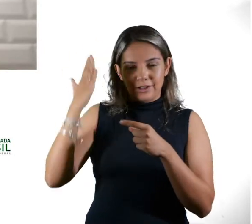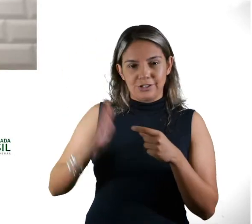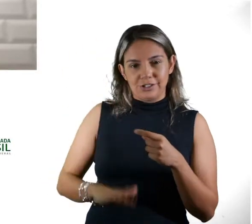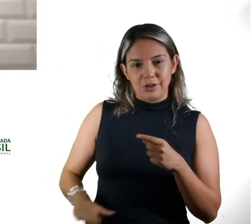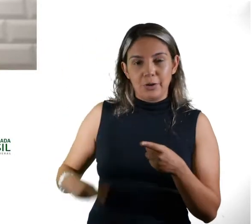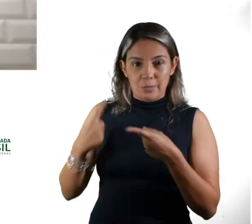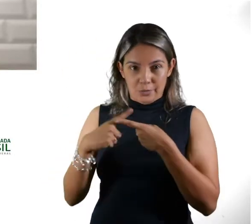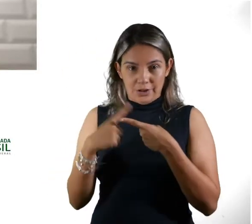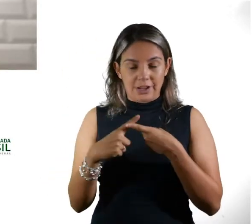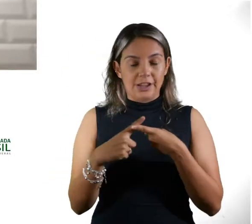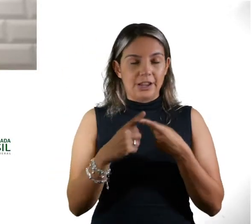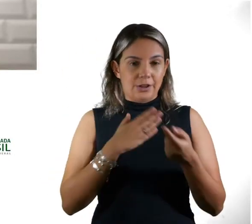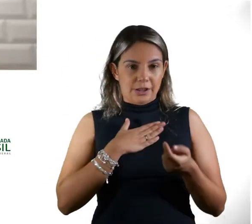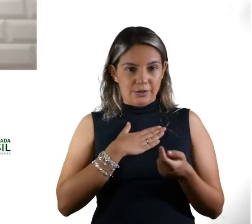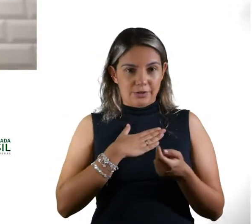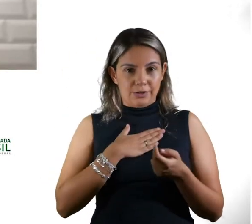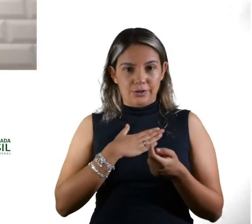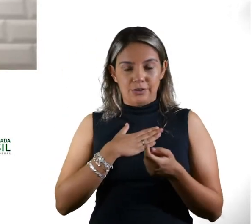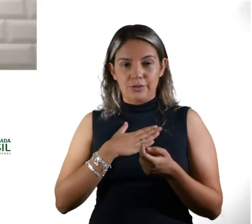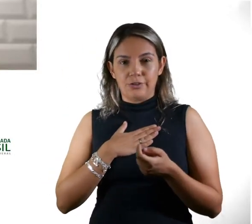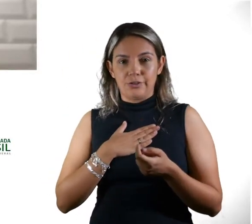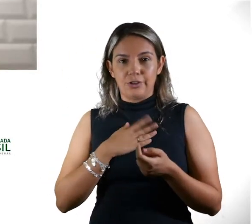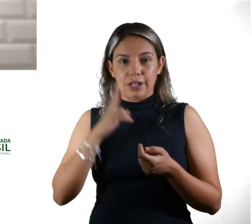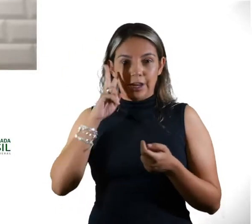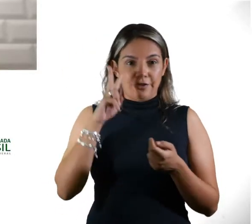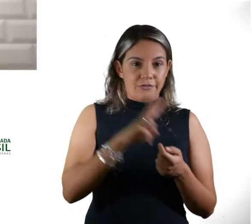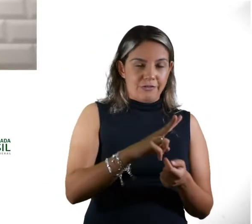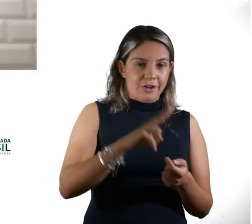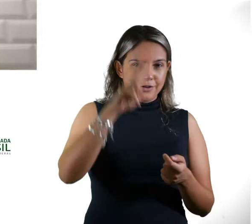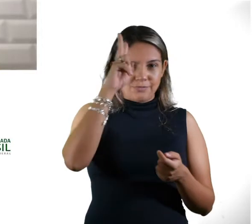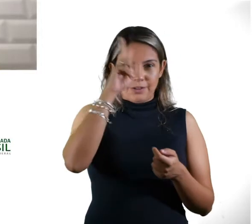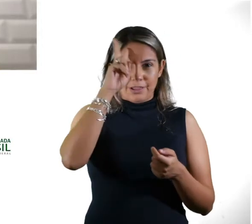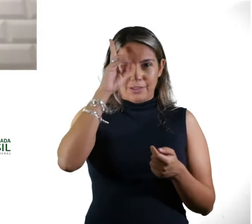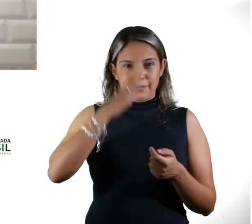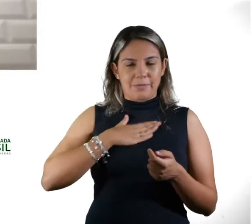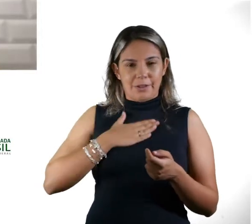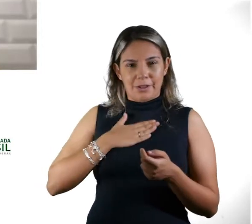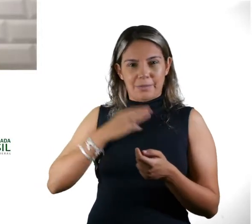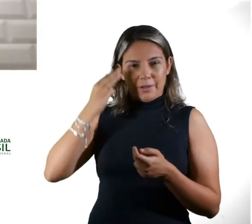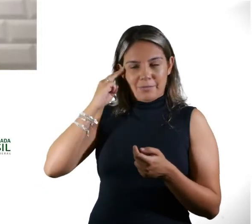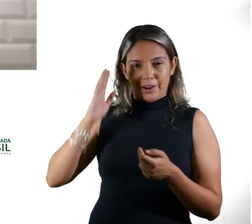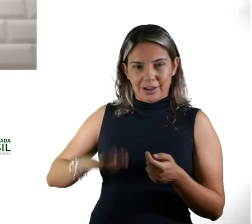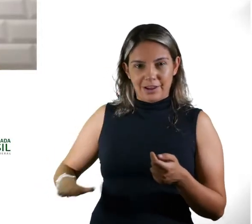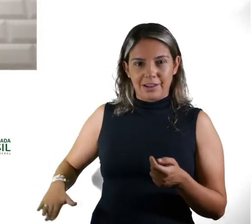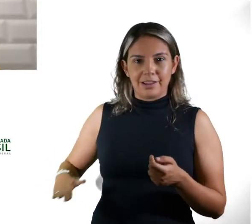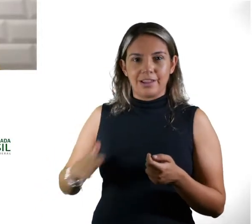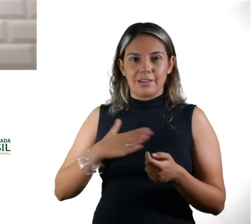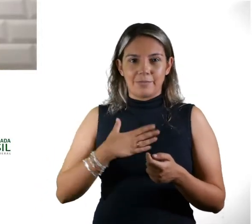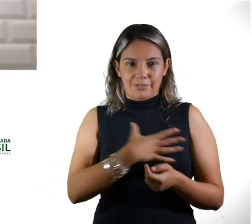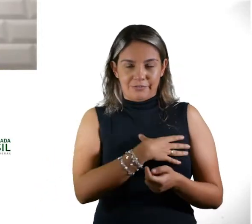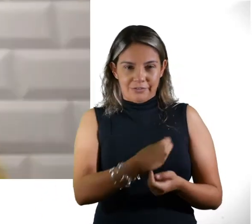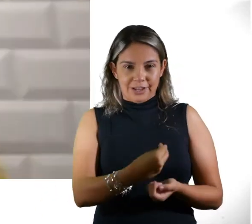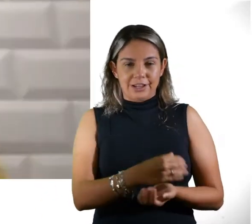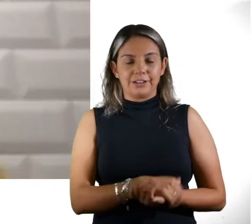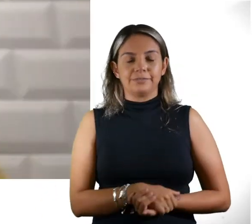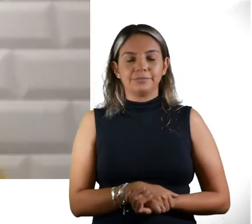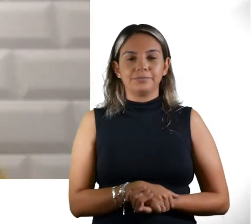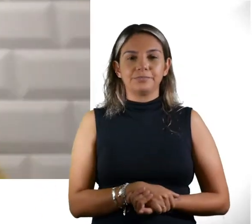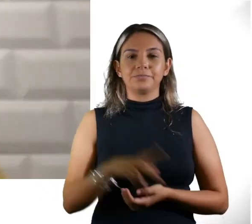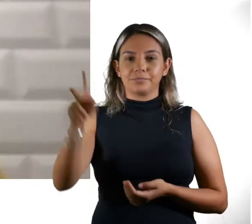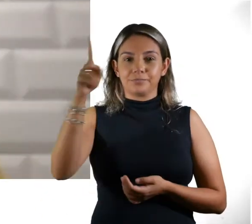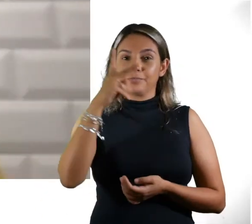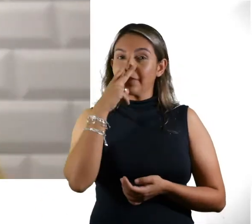infância? Porque eu revisito muito as minhas na história da minha filha. Sempre acho isso. Eu acho